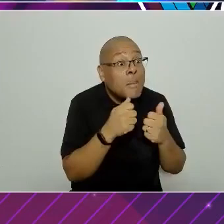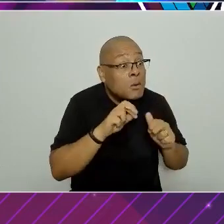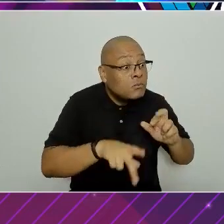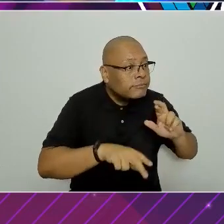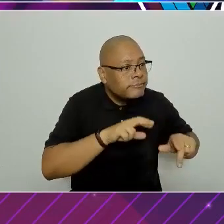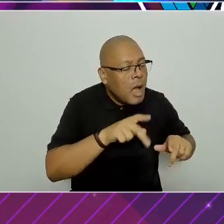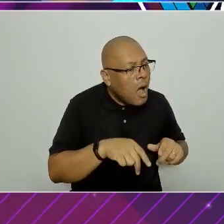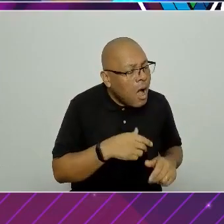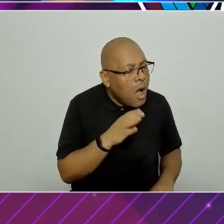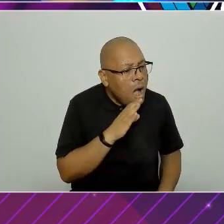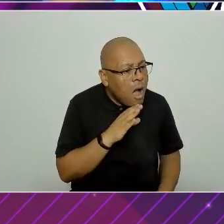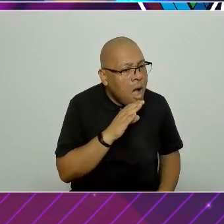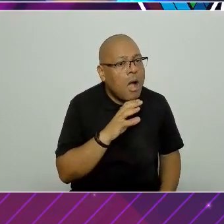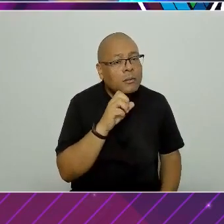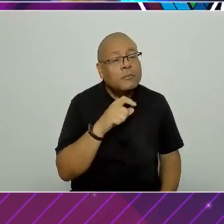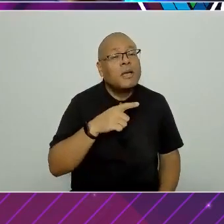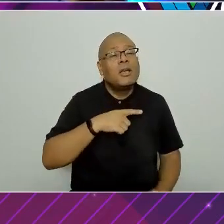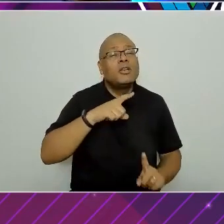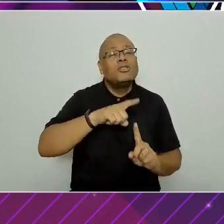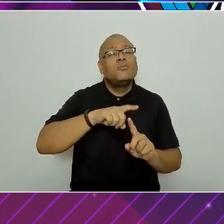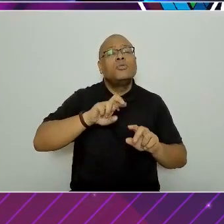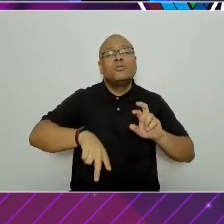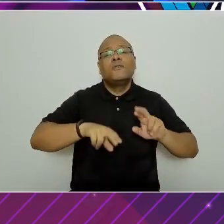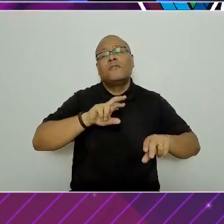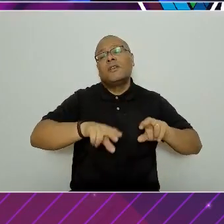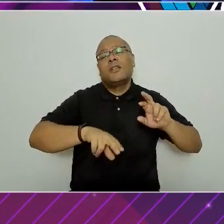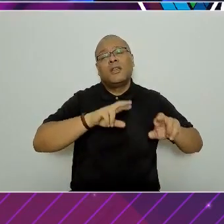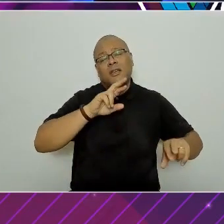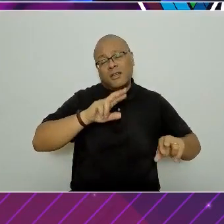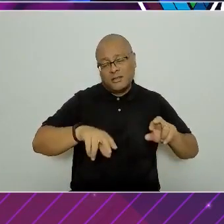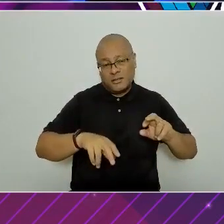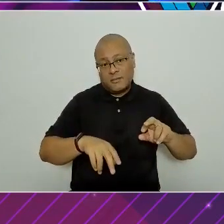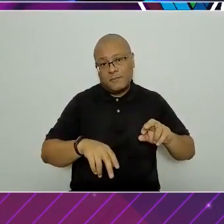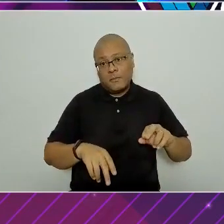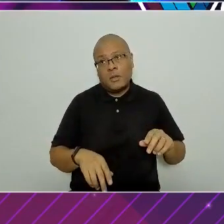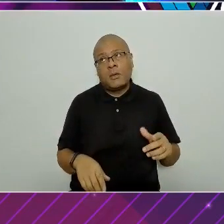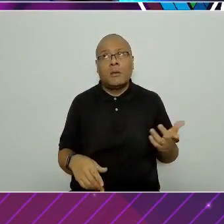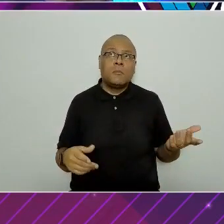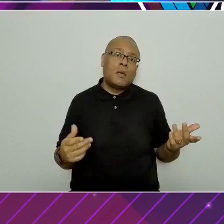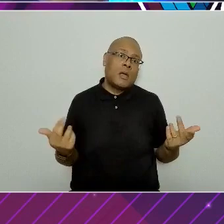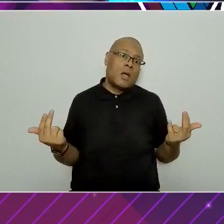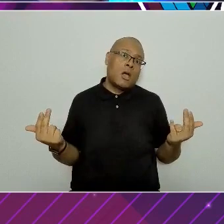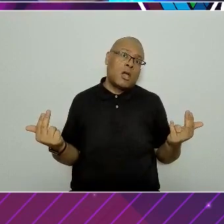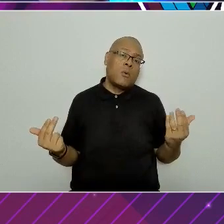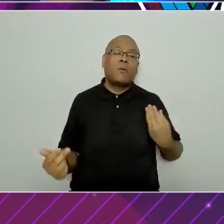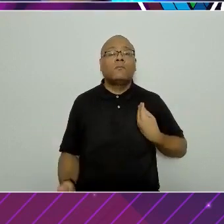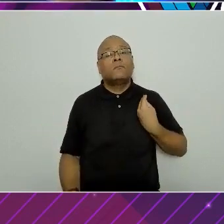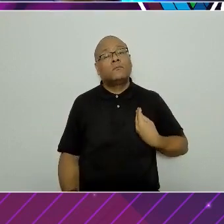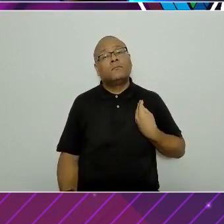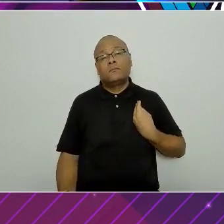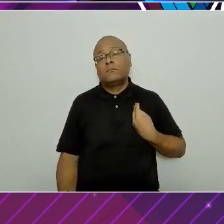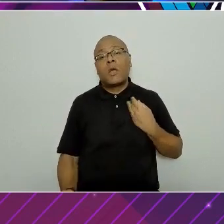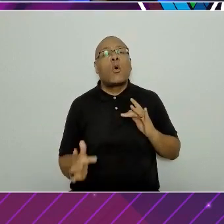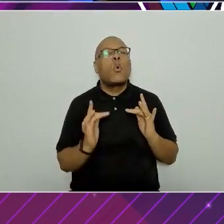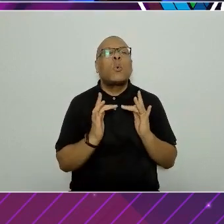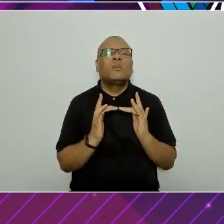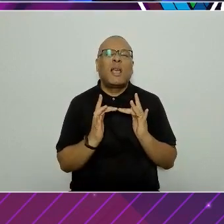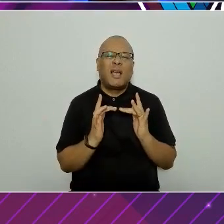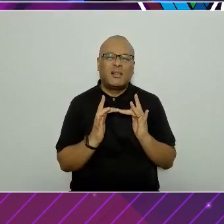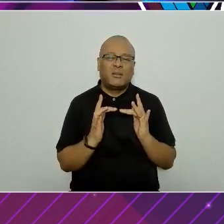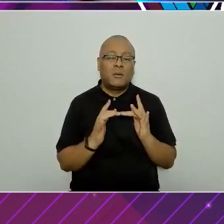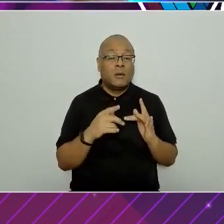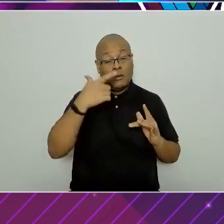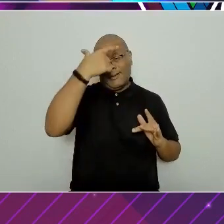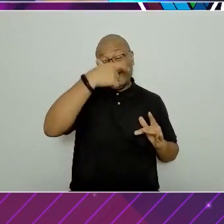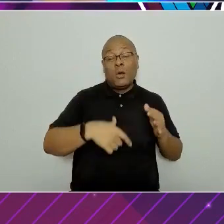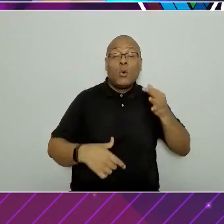é tida de diferentes formas entre essas duas redes, né? Só que o que eu posso ter em comum? São vivências. E a vivência é o que o ser humano tem. É